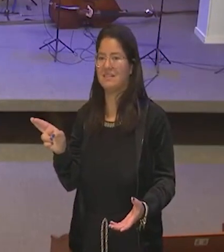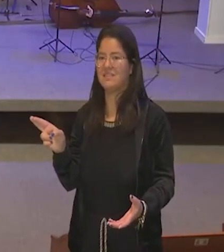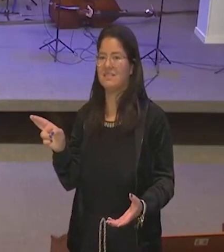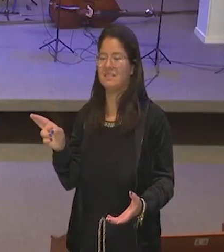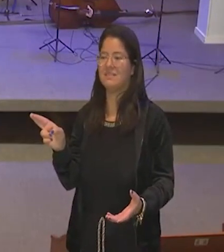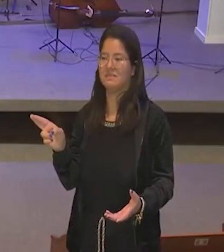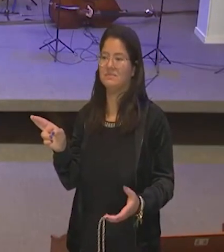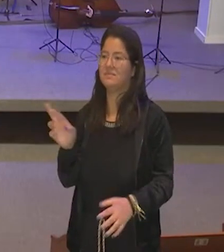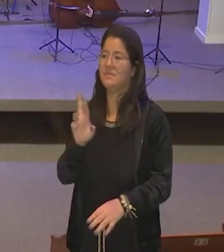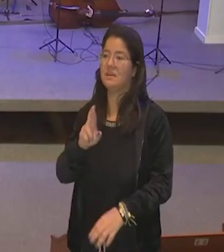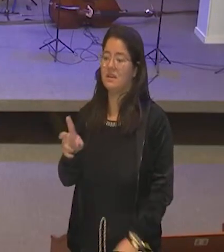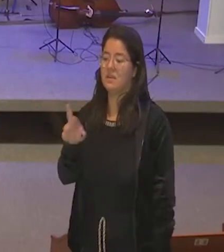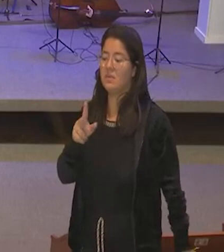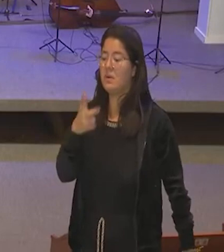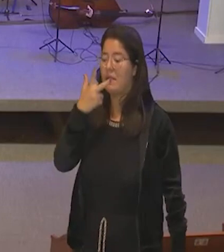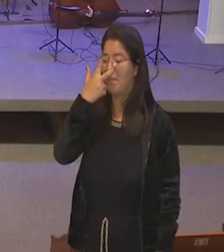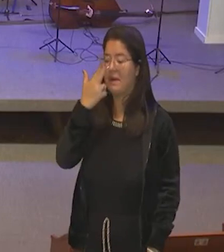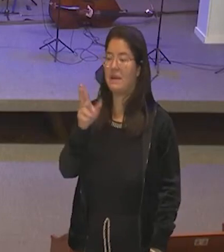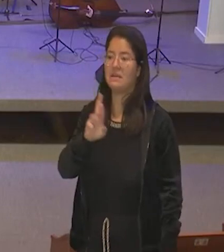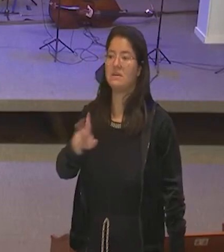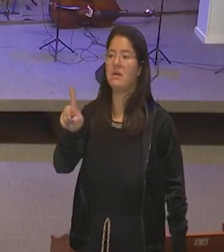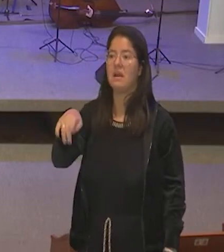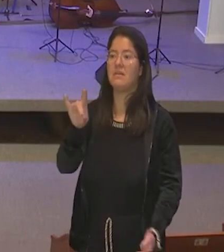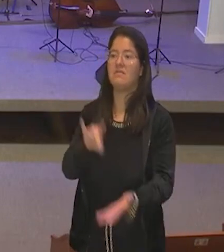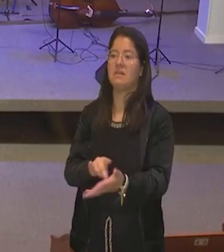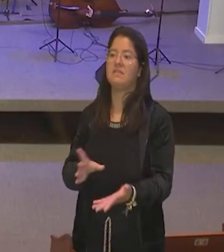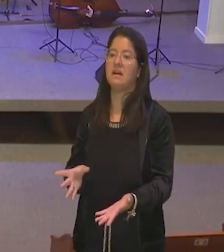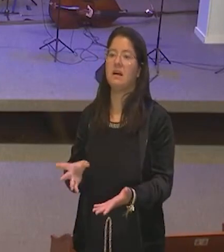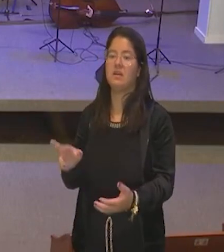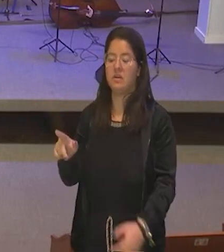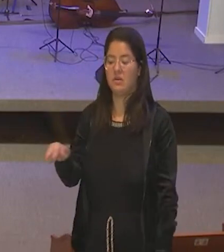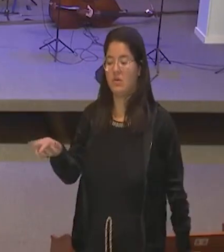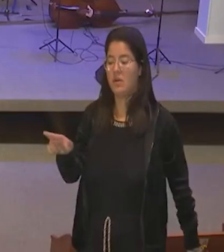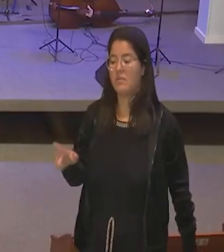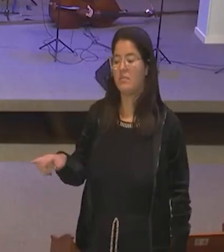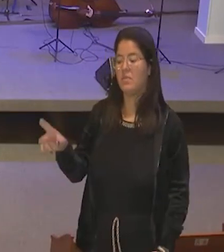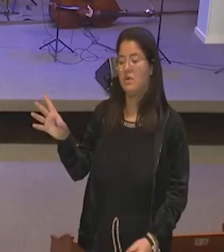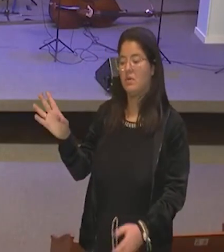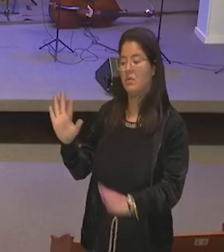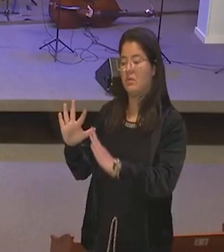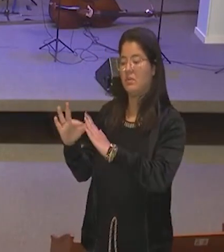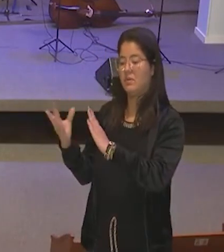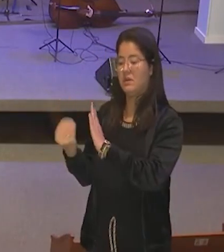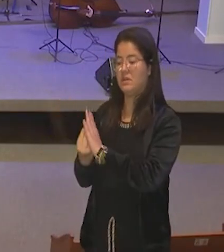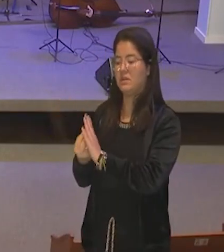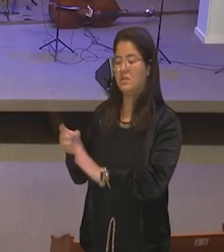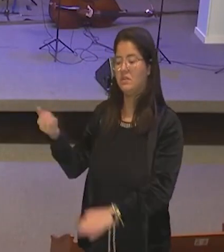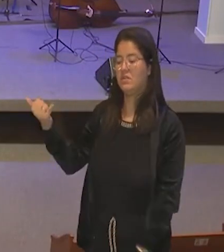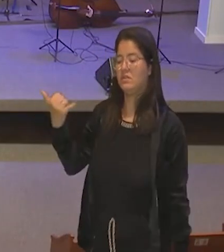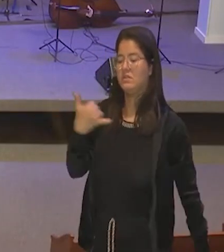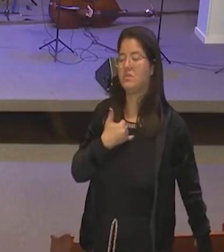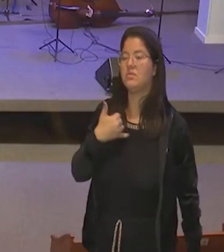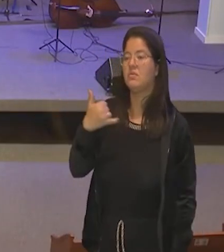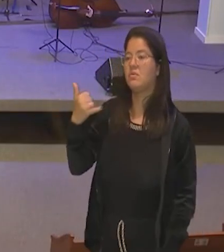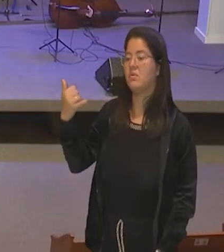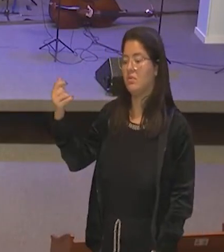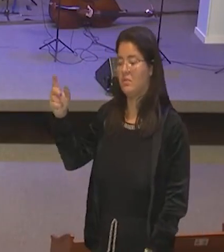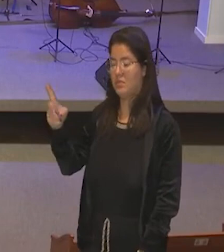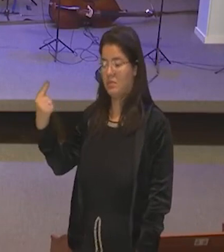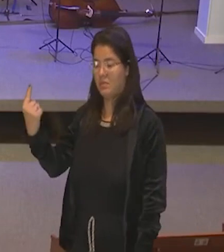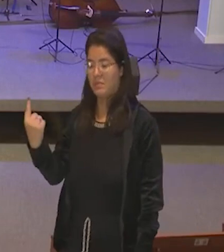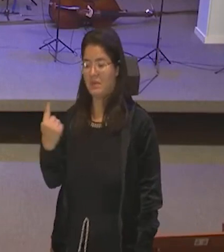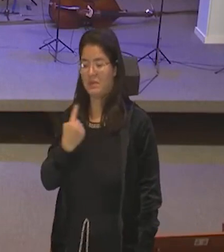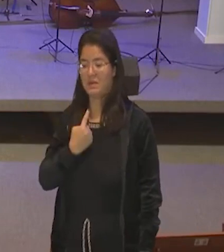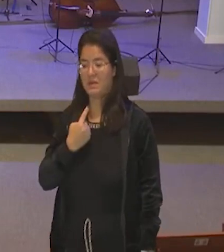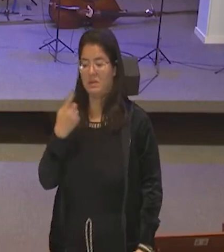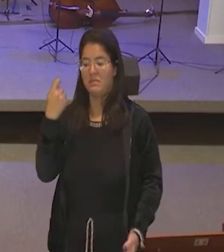Não parece, foi fato, foi verdade. Um irmão da igreja hoje de manhã, o Arthur falou com a gente, nos procurou, que um irmão sozinho deu